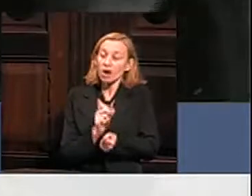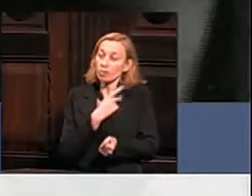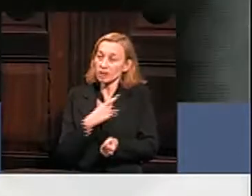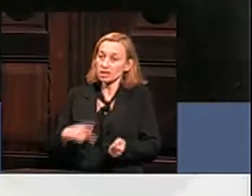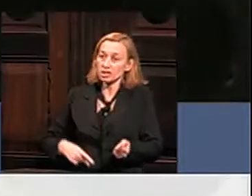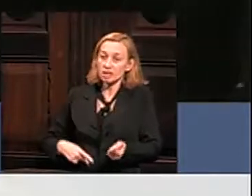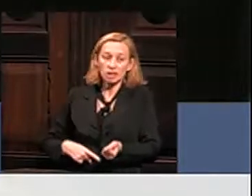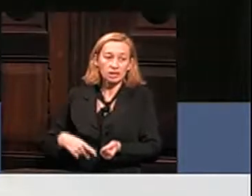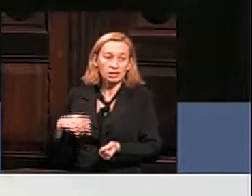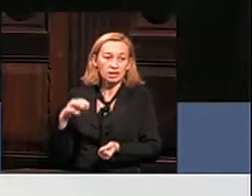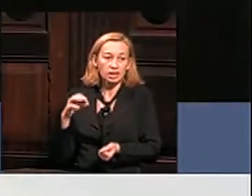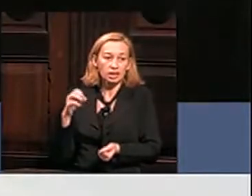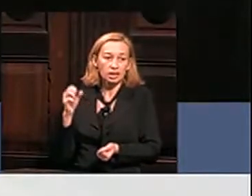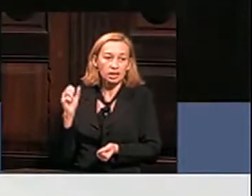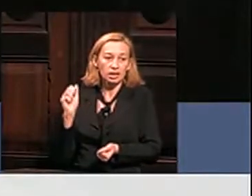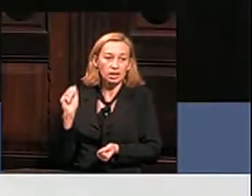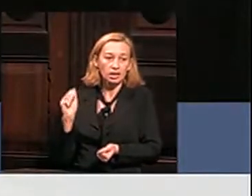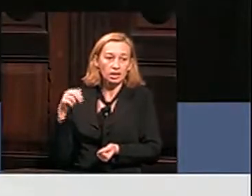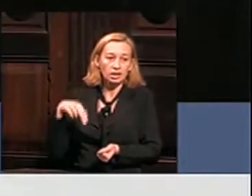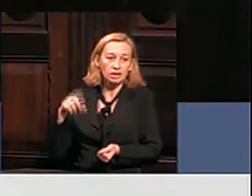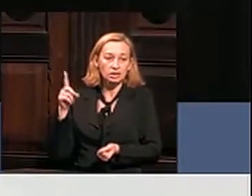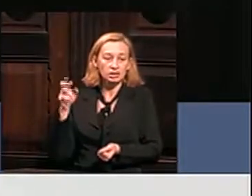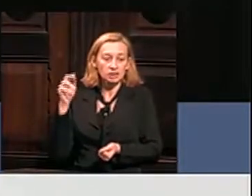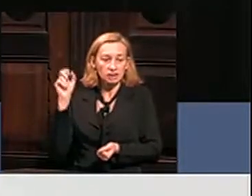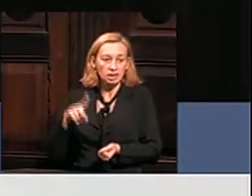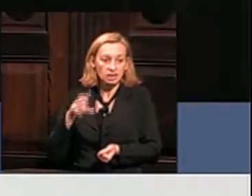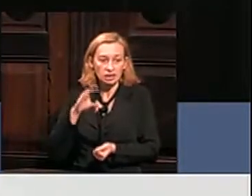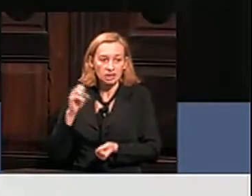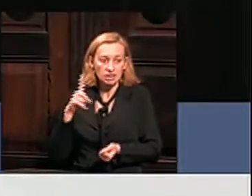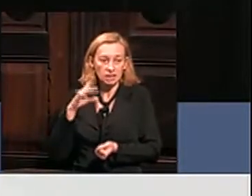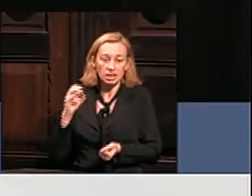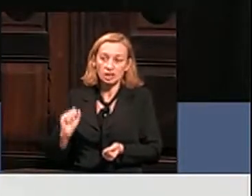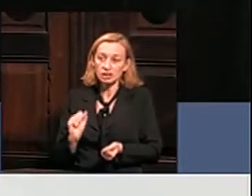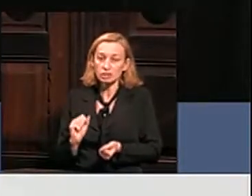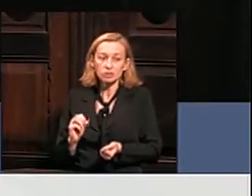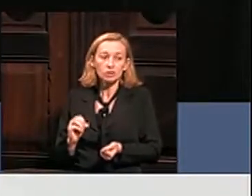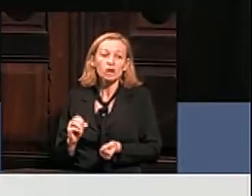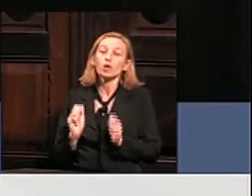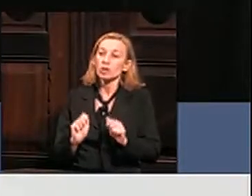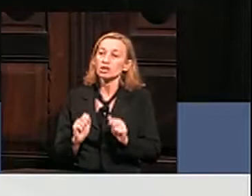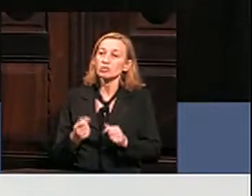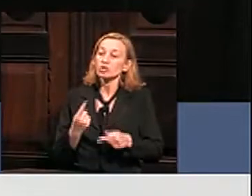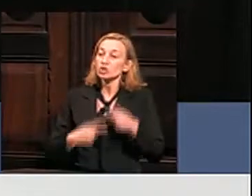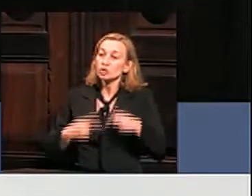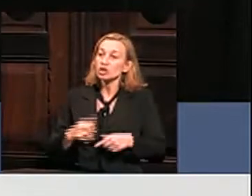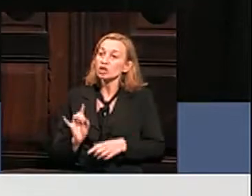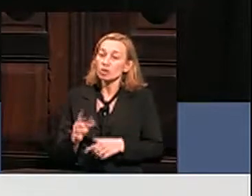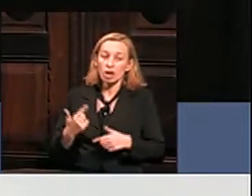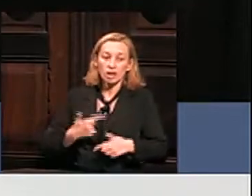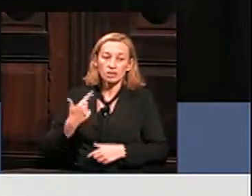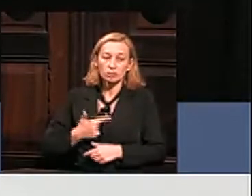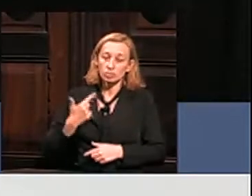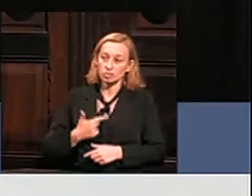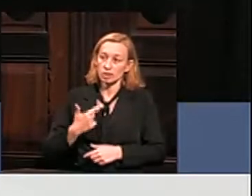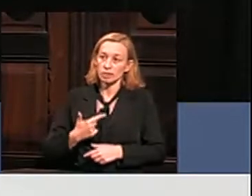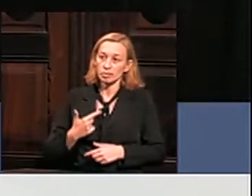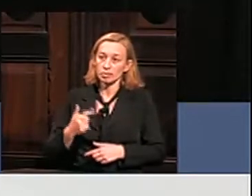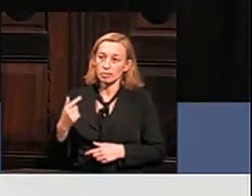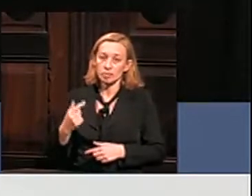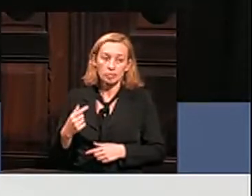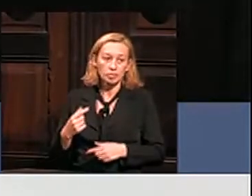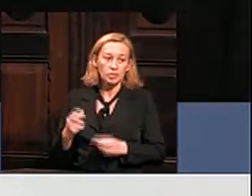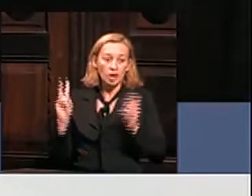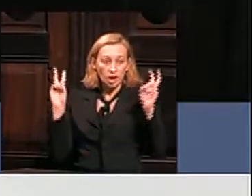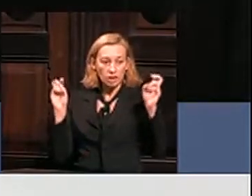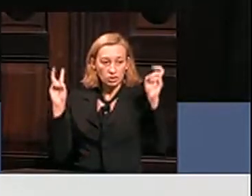André Siciliano, que nós sigamos, a gente está discutindo a segunda matéria, o primeiro destaque do deputado Zaqueu, que Vossa